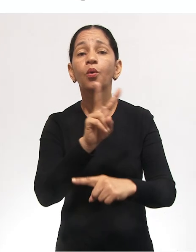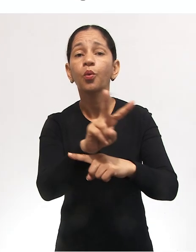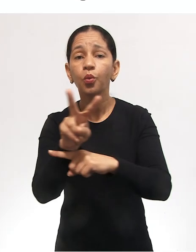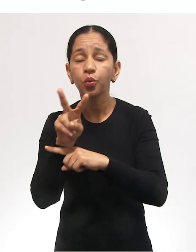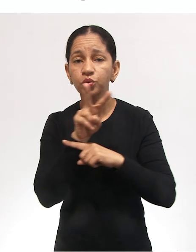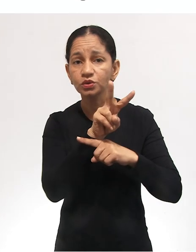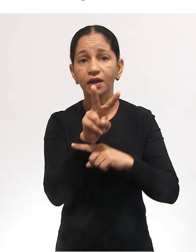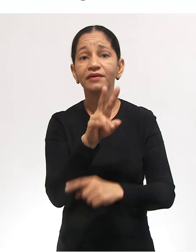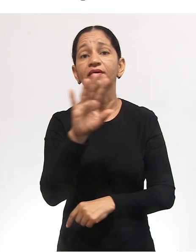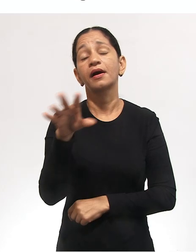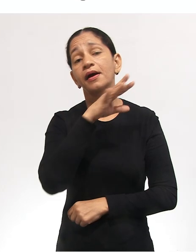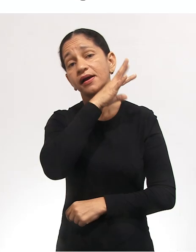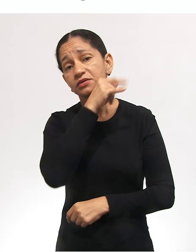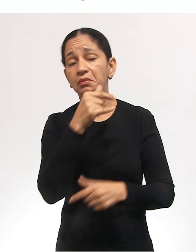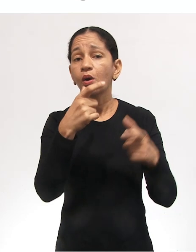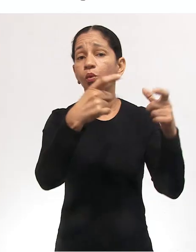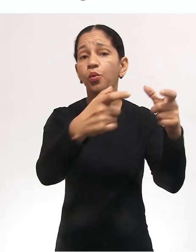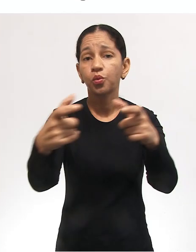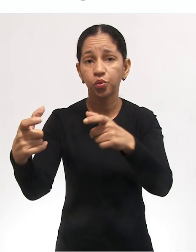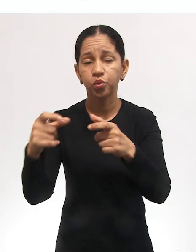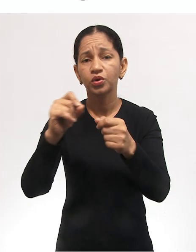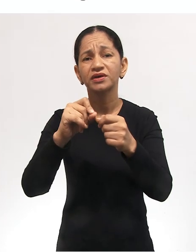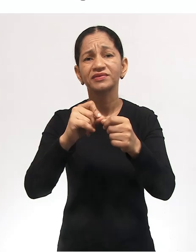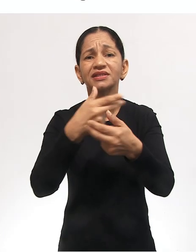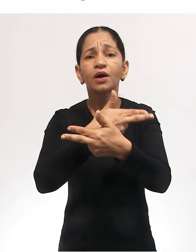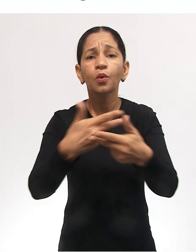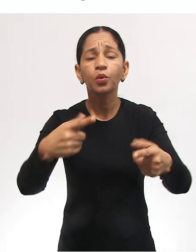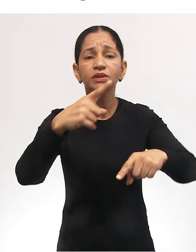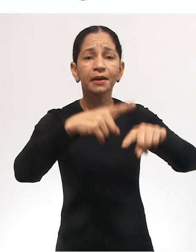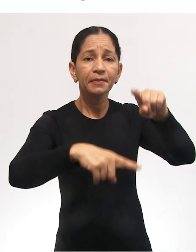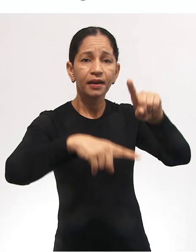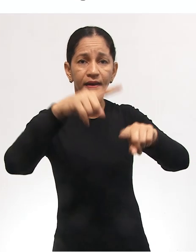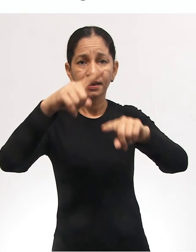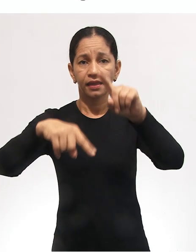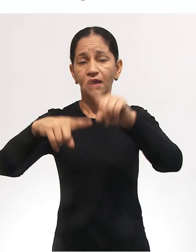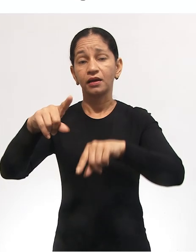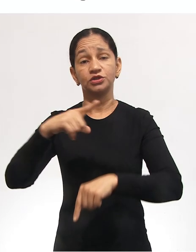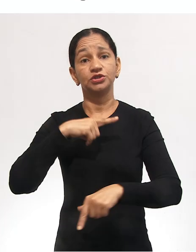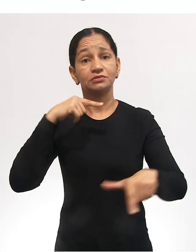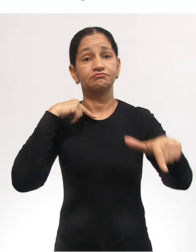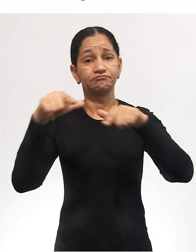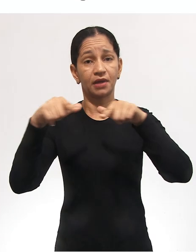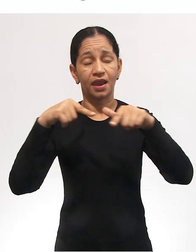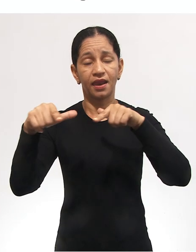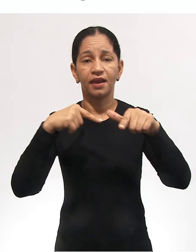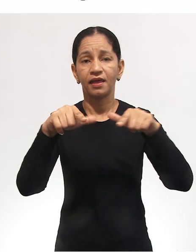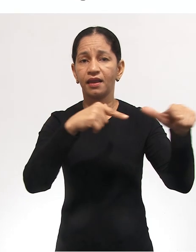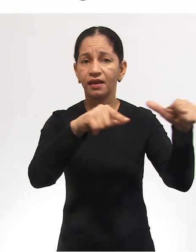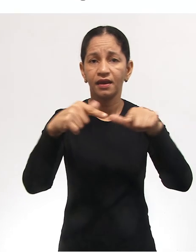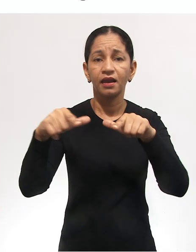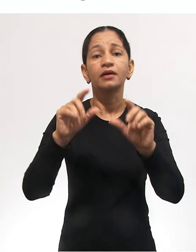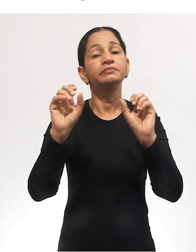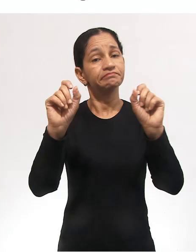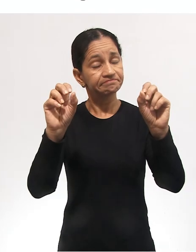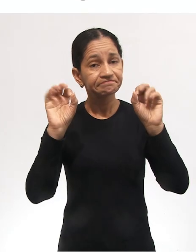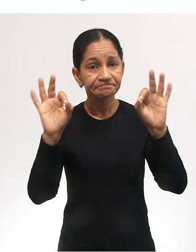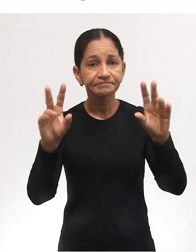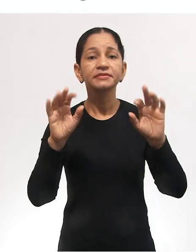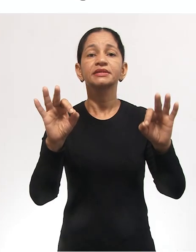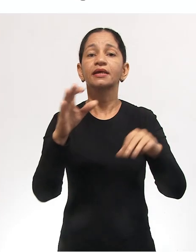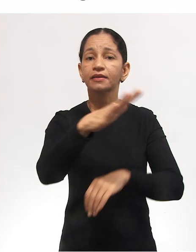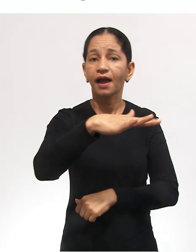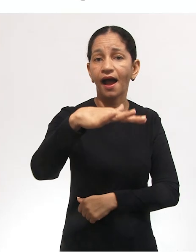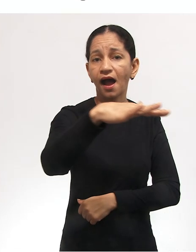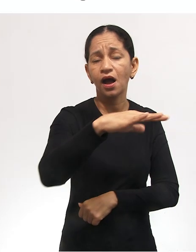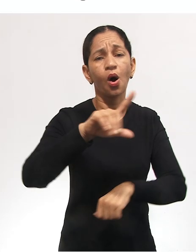eu trabalhava em um determinado setor, mas nós tínhamos a linha de produção. Nessa linha de produção, então, os funcionários ficavam ali